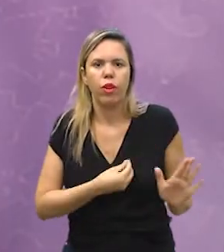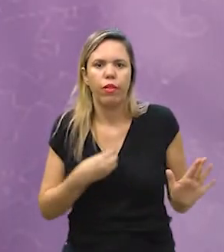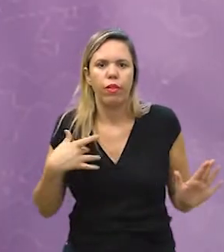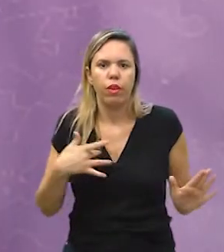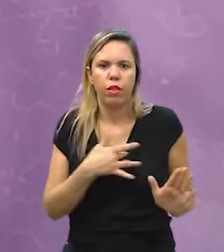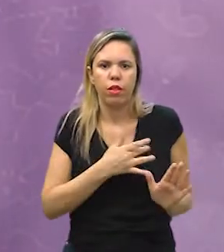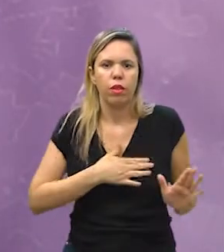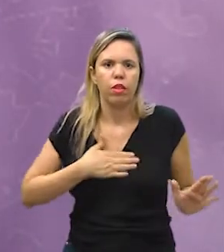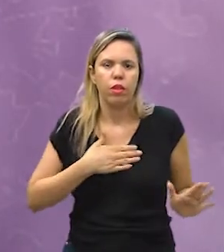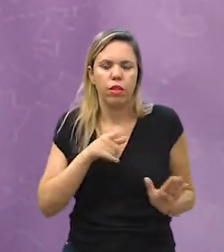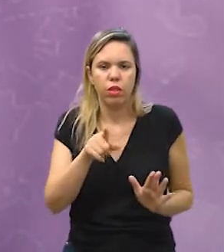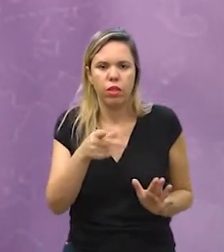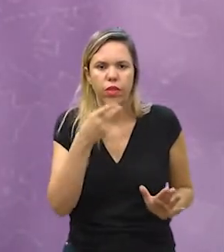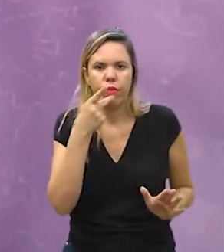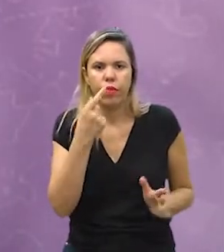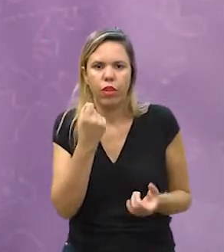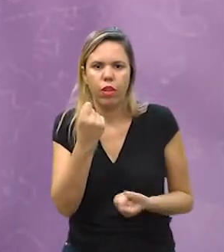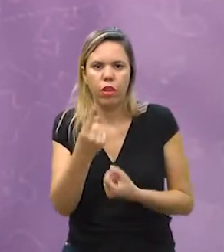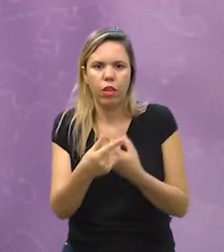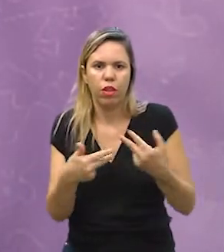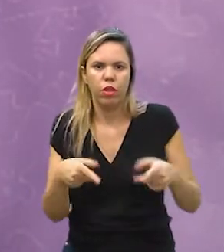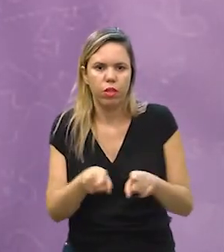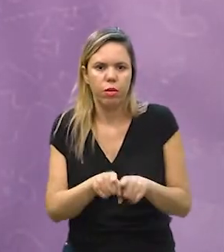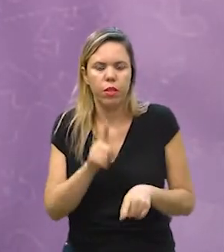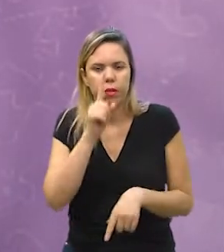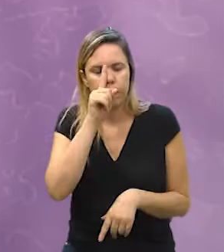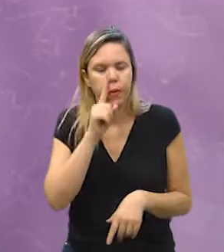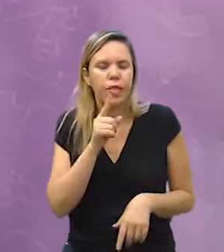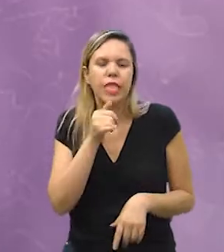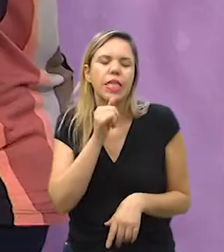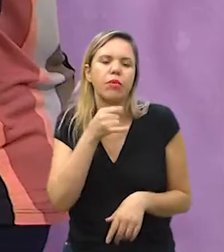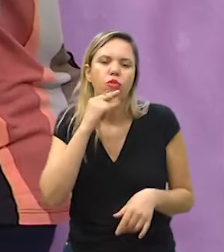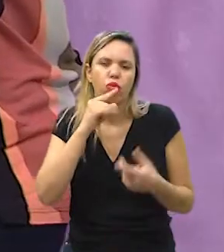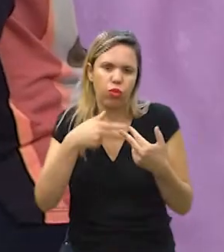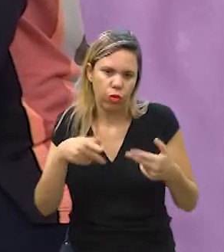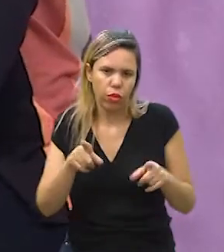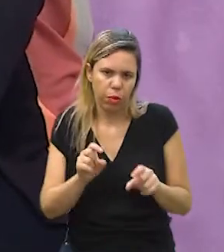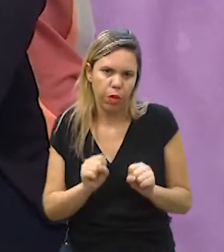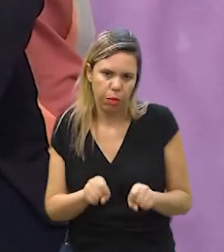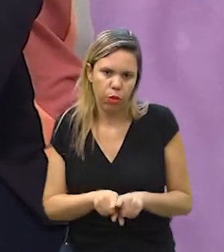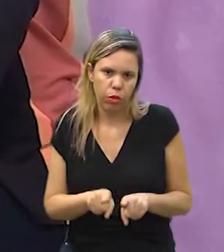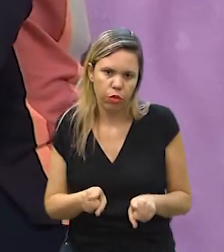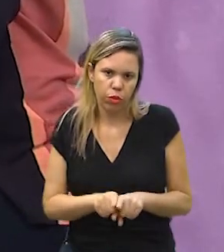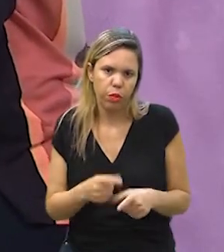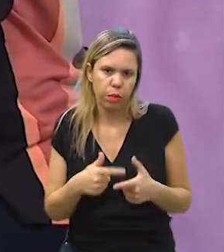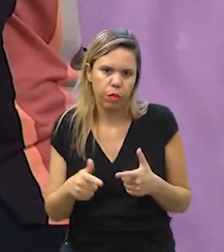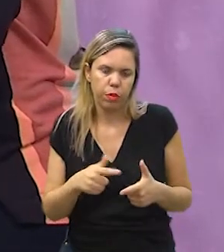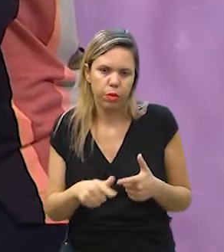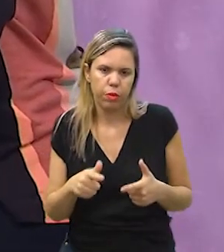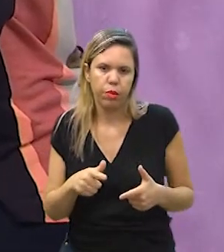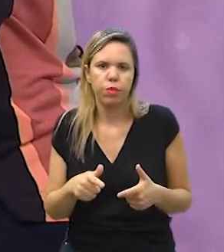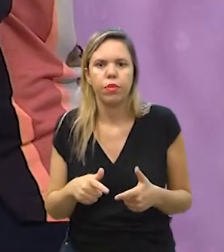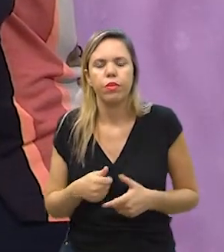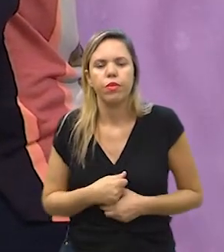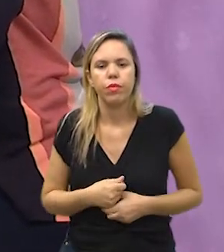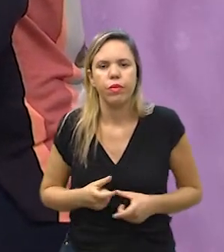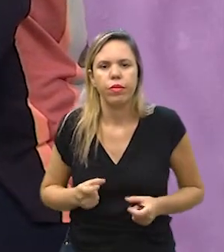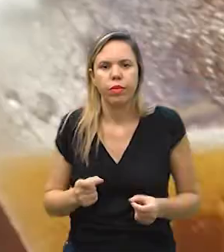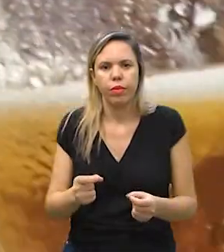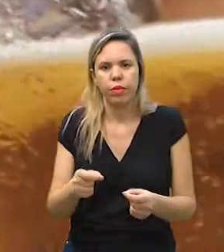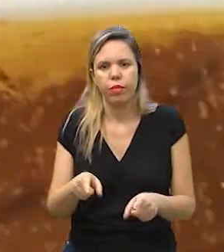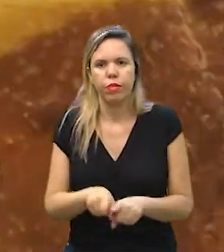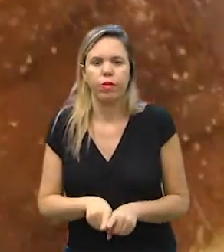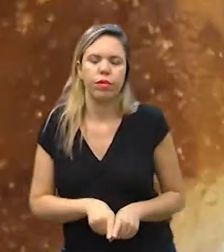saudável. O senhor falou de alguns fatores também de risco, o álcool pode ser também? Fator de risco Sim, para o desencadeamento do sim. câncer?